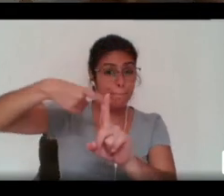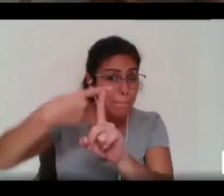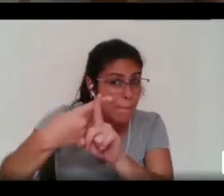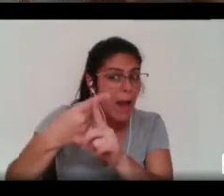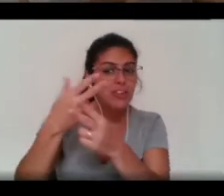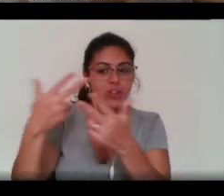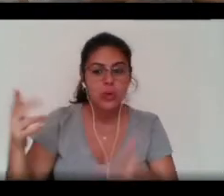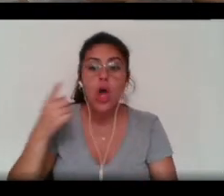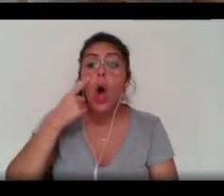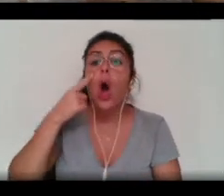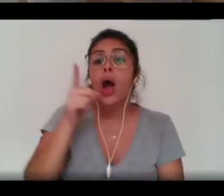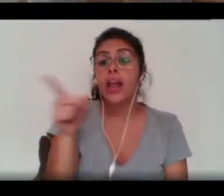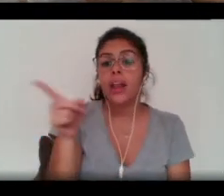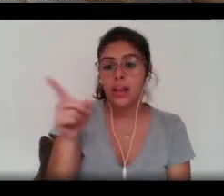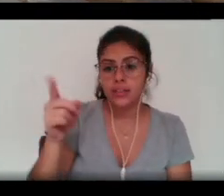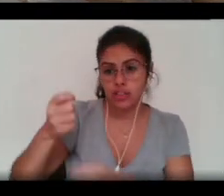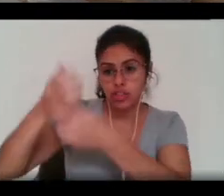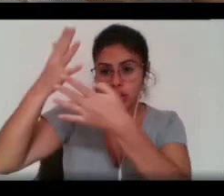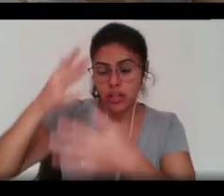Leia